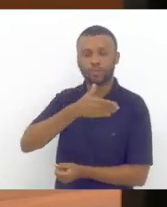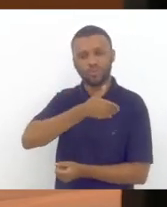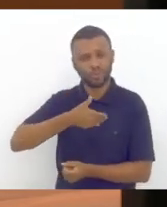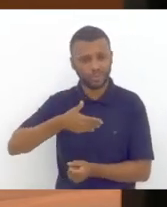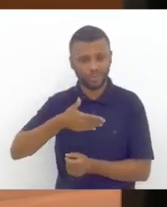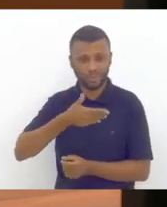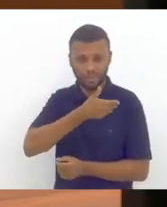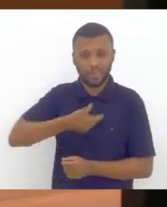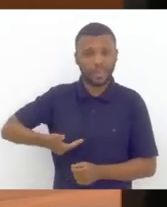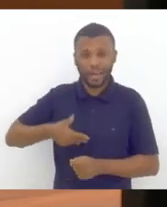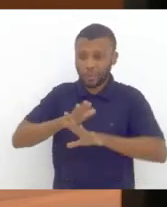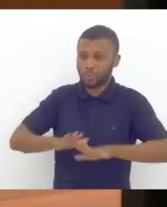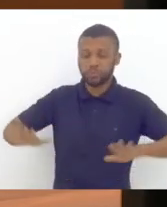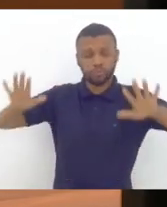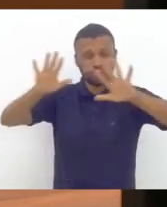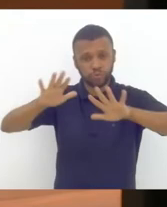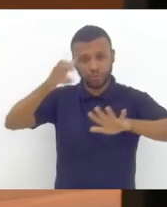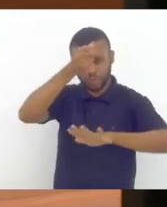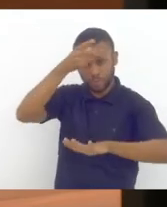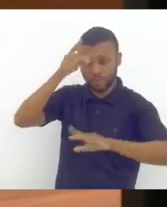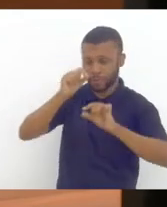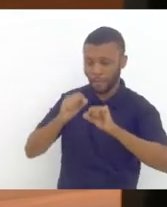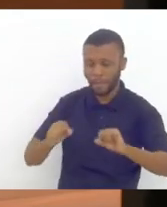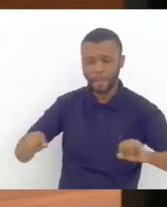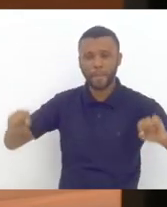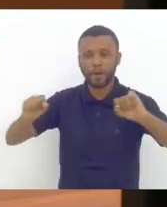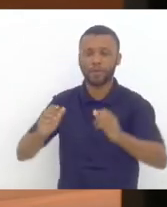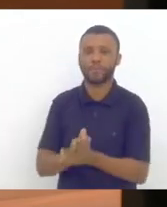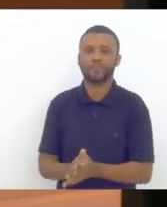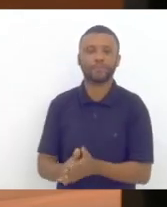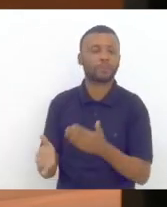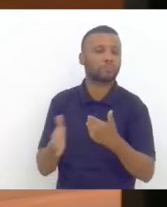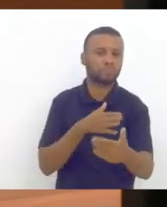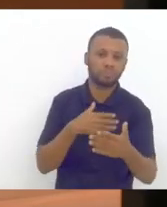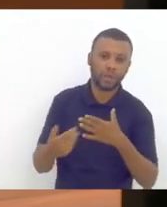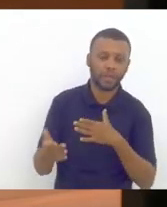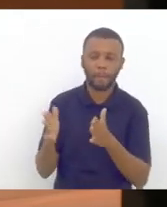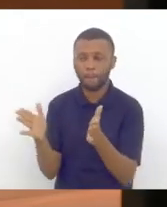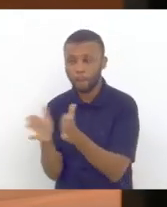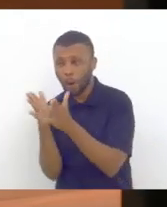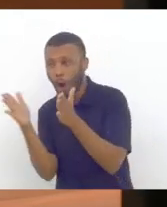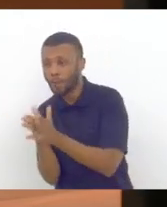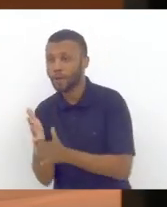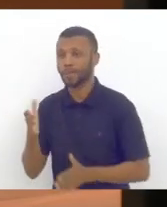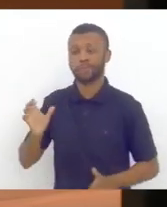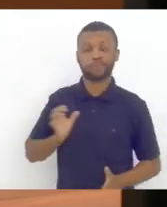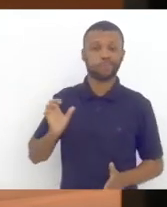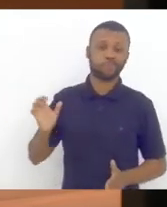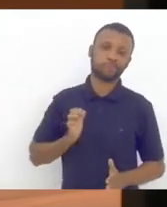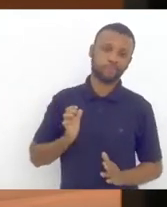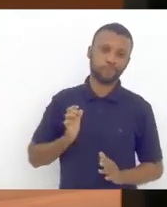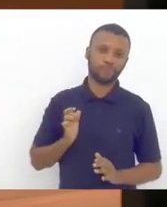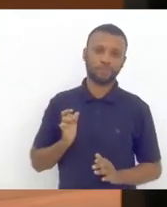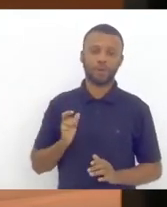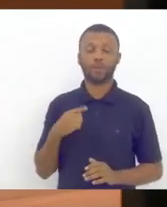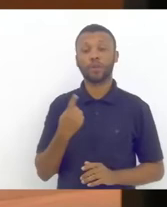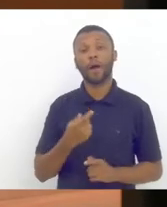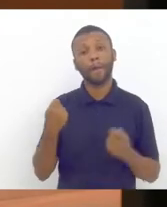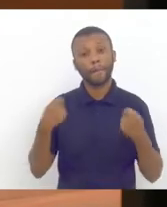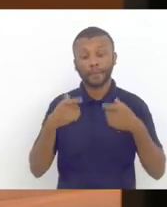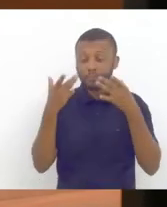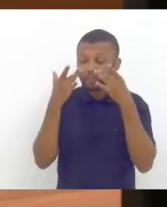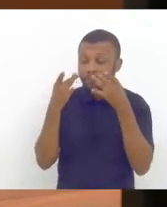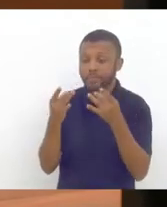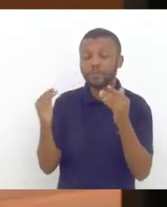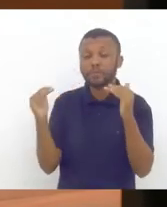no estado do Rio de Janeiro, independentemente se ele é mais pobre ou se ele é mais rico, é preciso que se cuide com